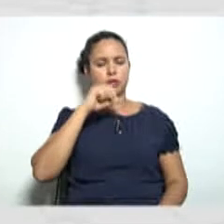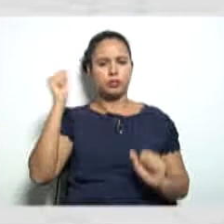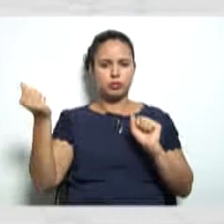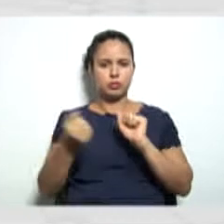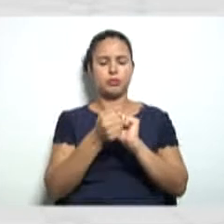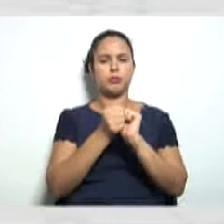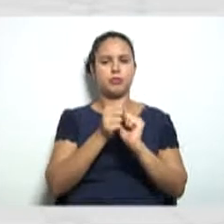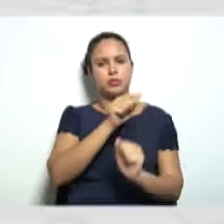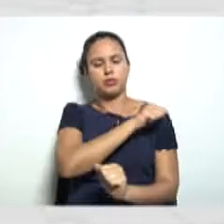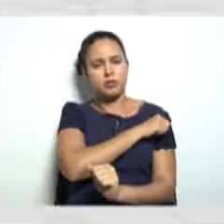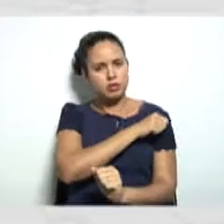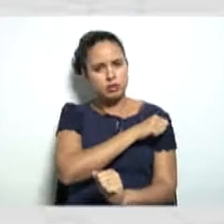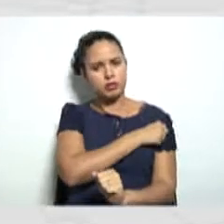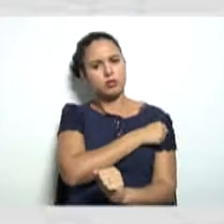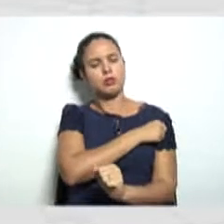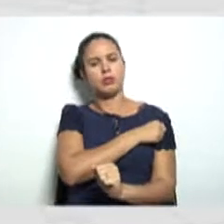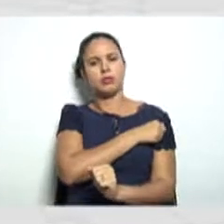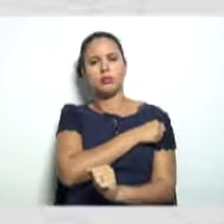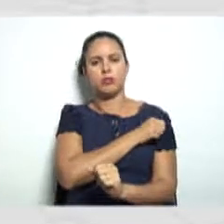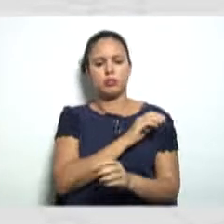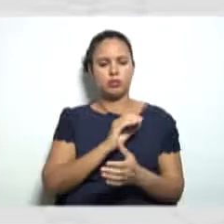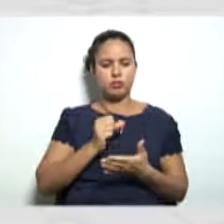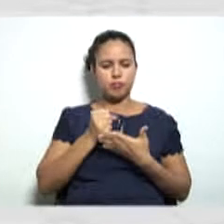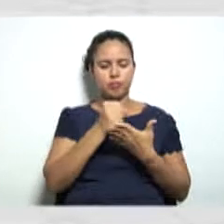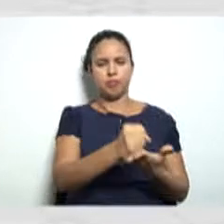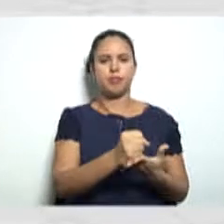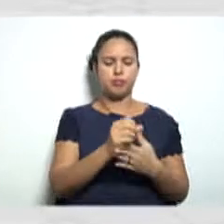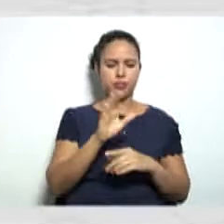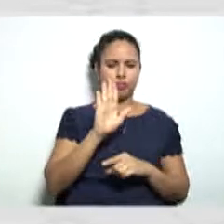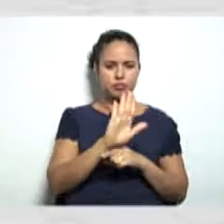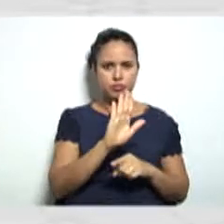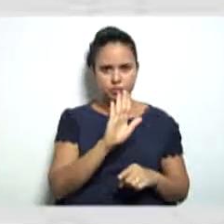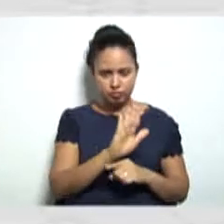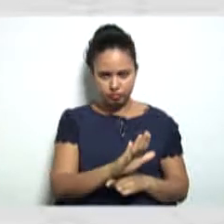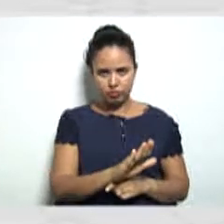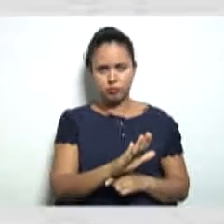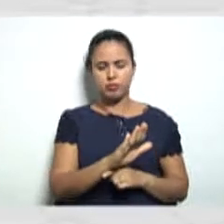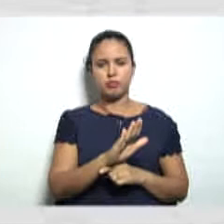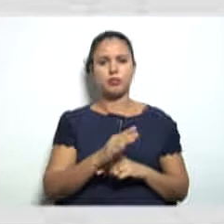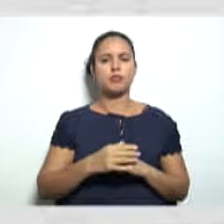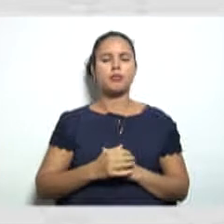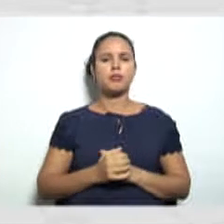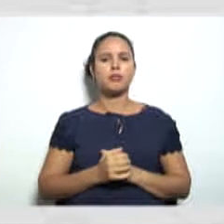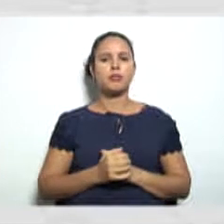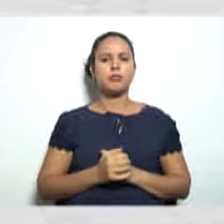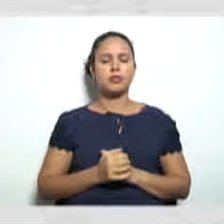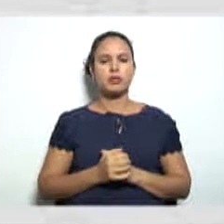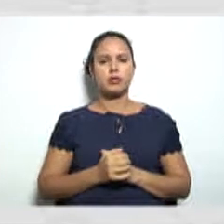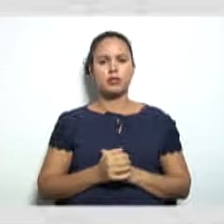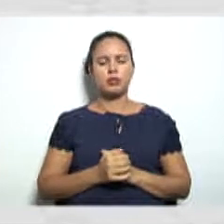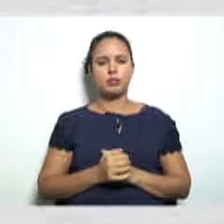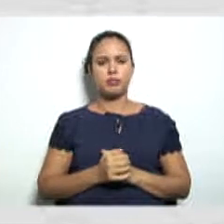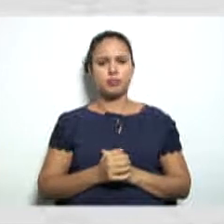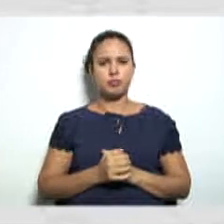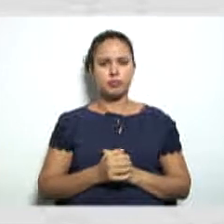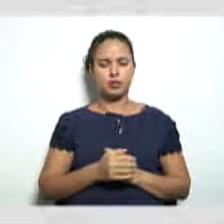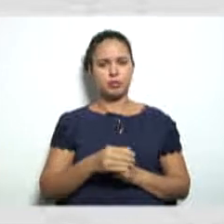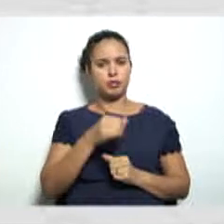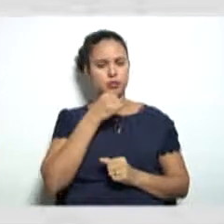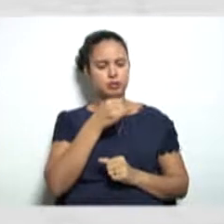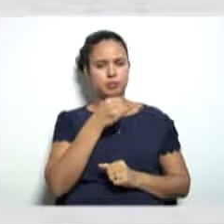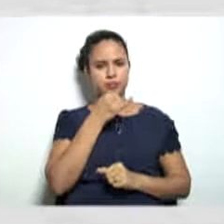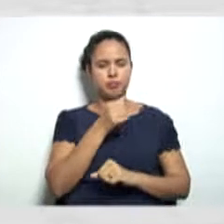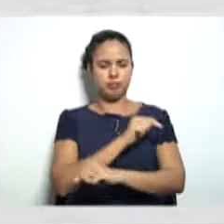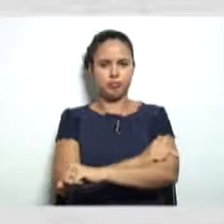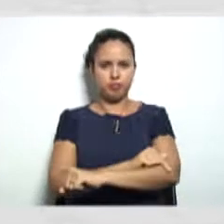formal. Quando eu falo educação formal, não quero dizer aquela educação de casa, não é dizer bom dia, boa tarde, boa noite, não é respeitar pai e mãe, não é essa educação que a gente vem de